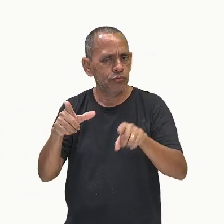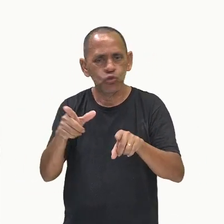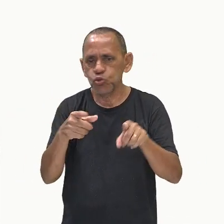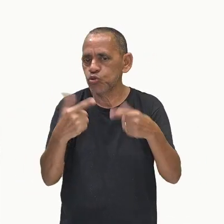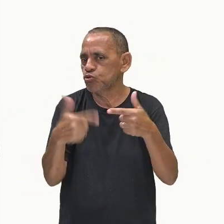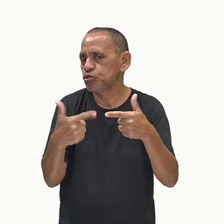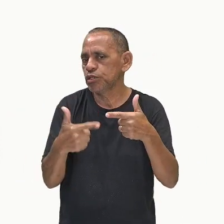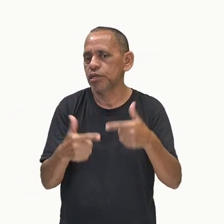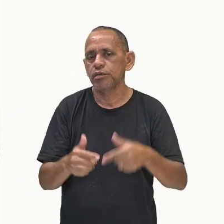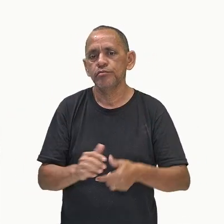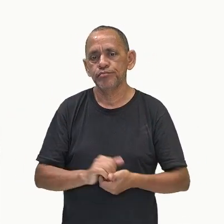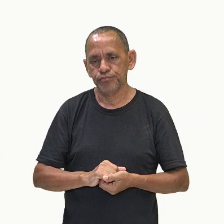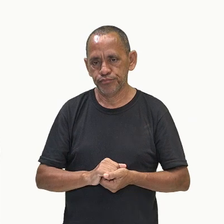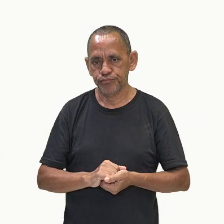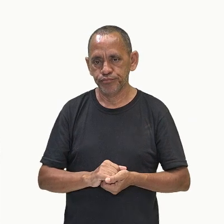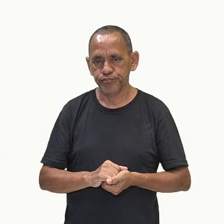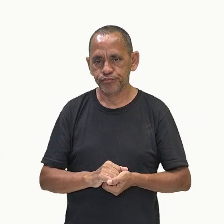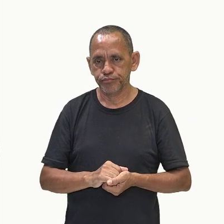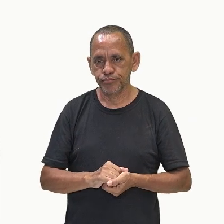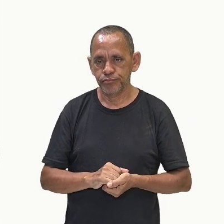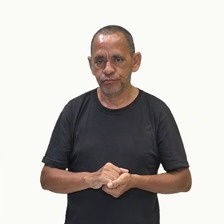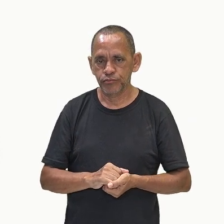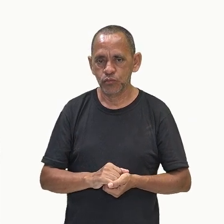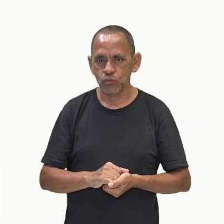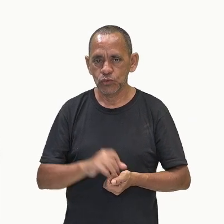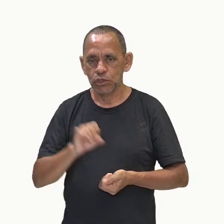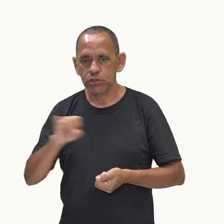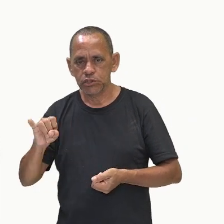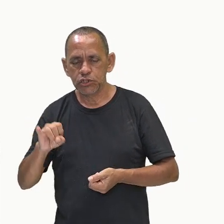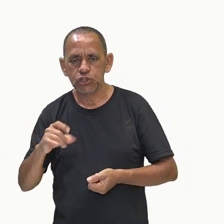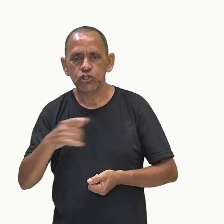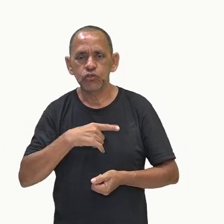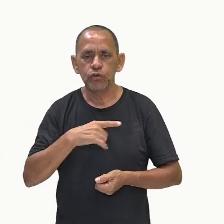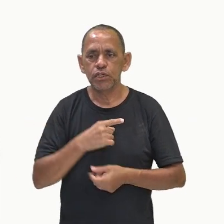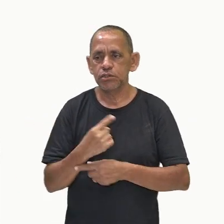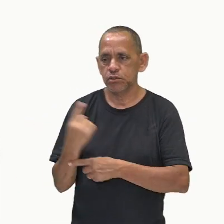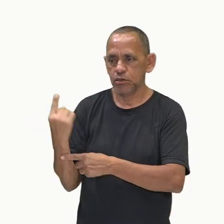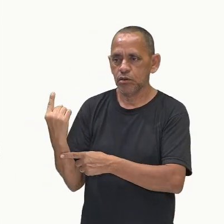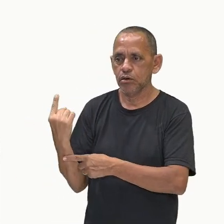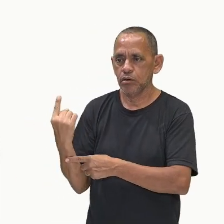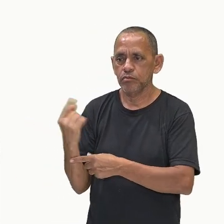reta, por exemplo, vamos supor que nós tivéssemos aqui, ó,